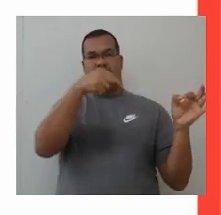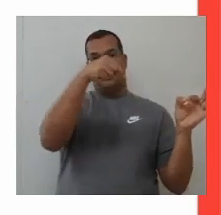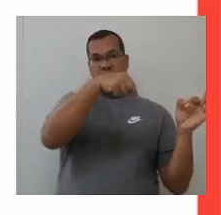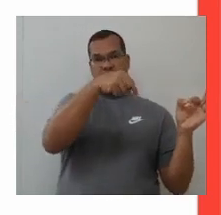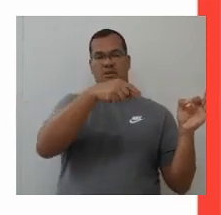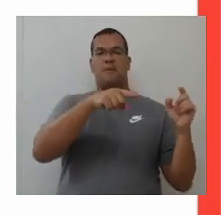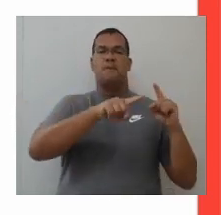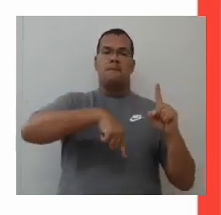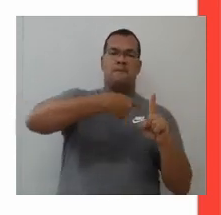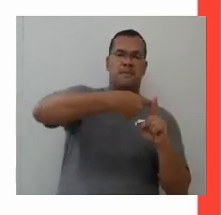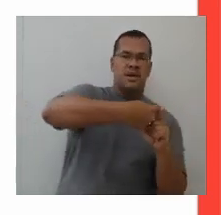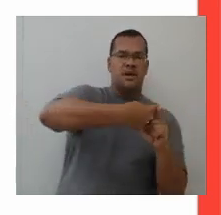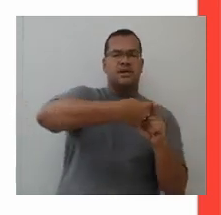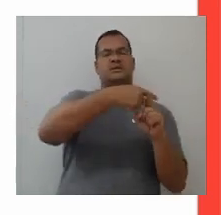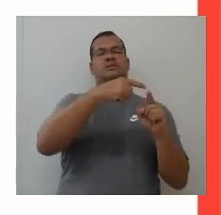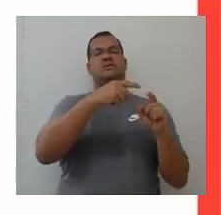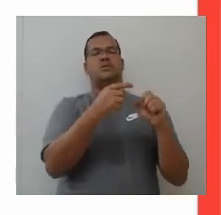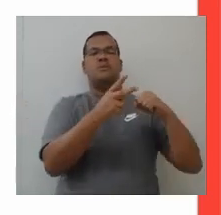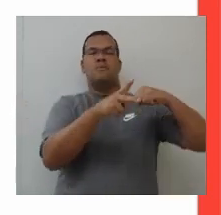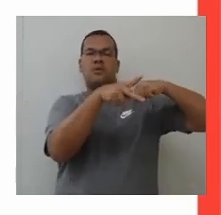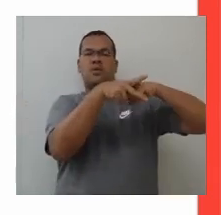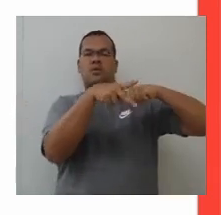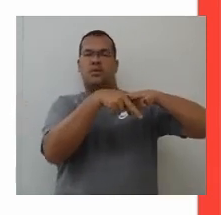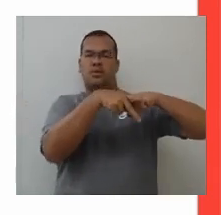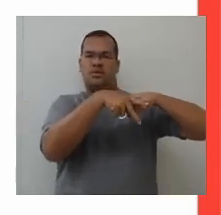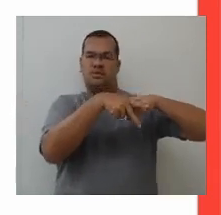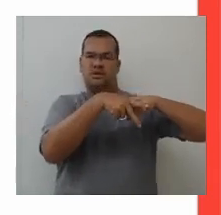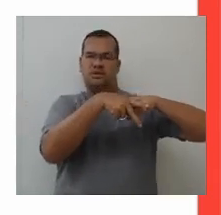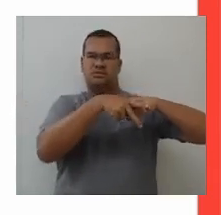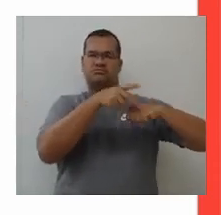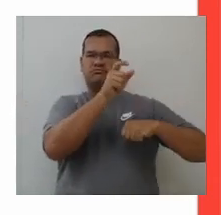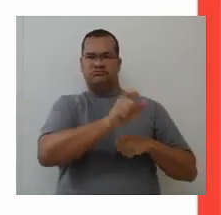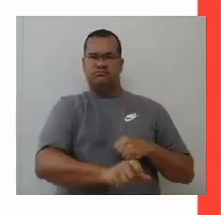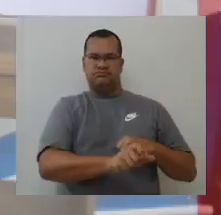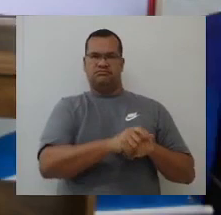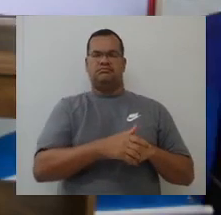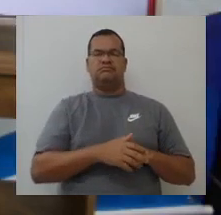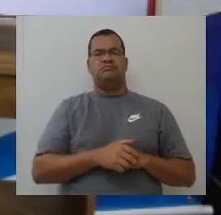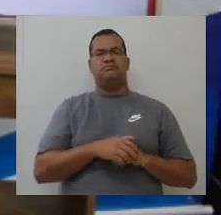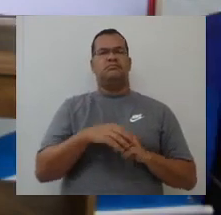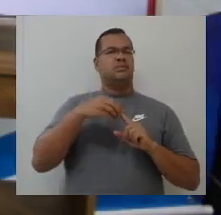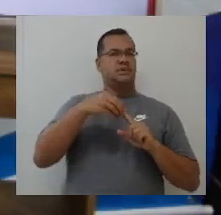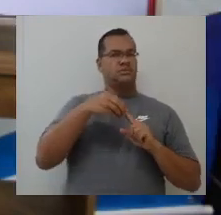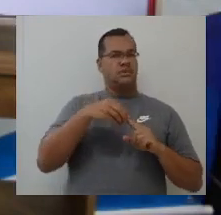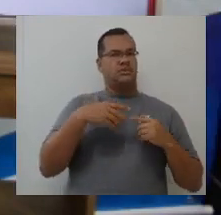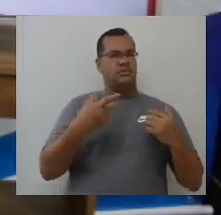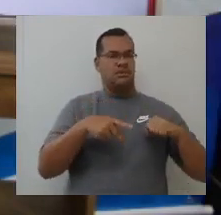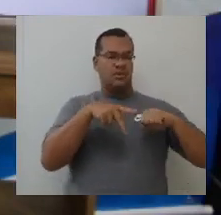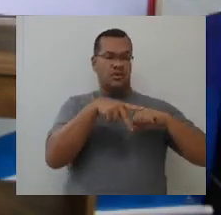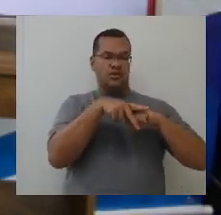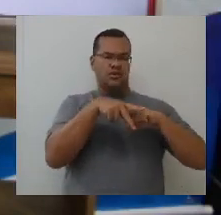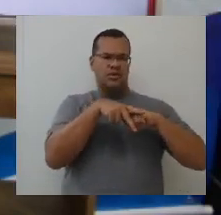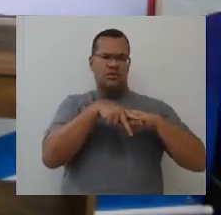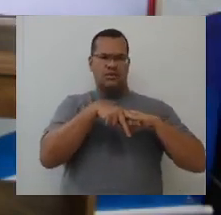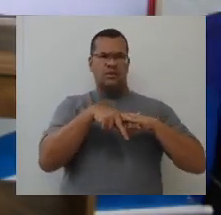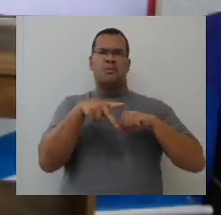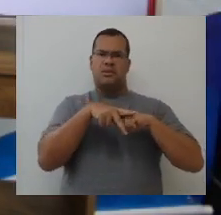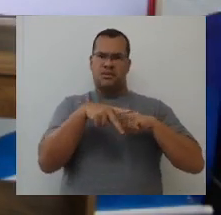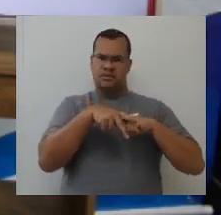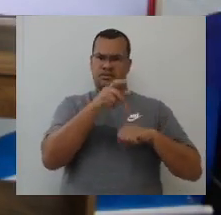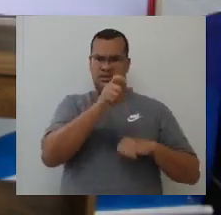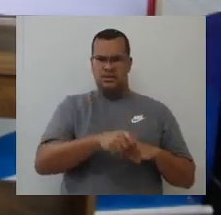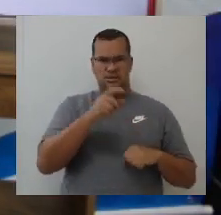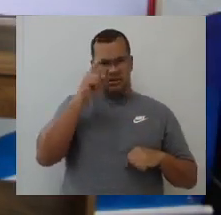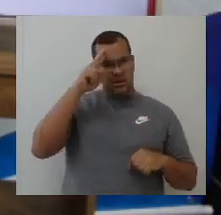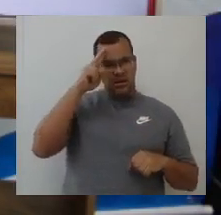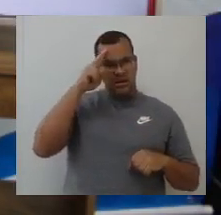o pronome pessoal referente ao sujeito da oração principal. Pronome pessoal, Rafael? Sim, pronome pessoal. Lembra